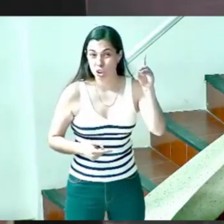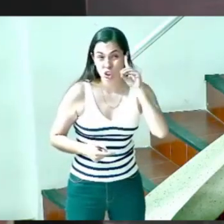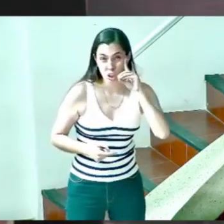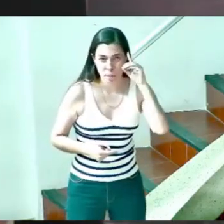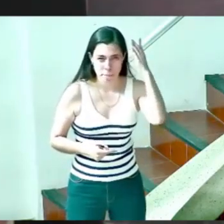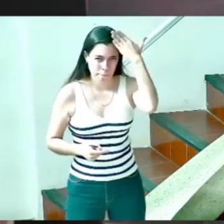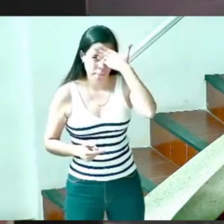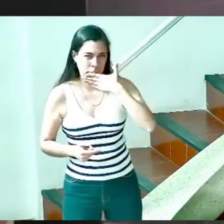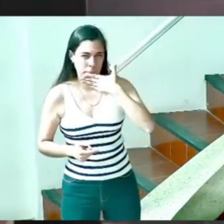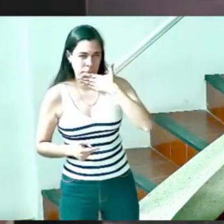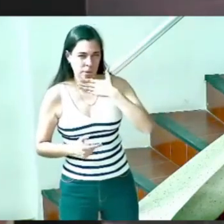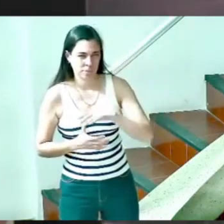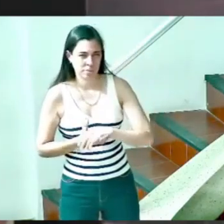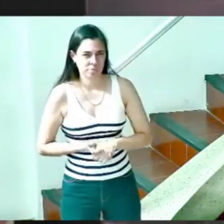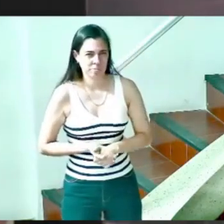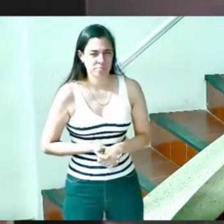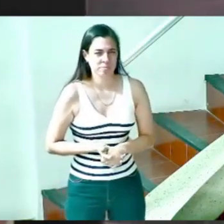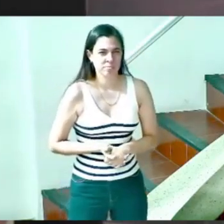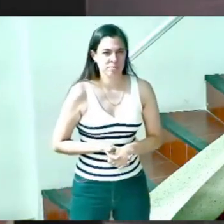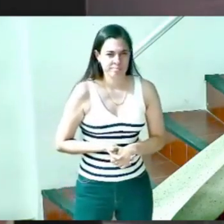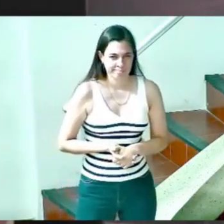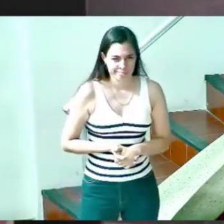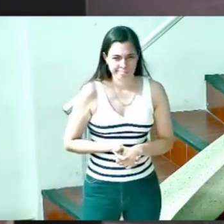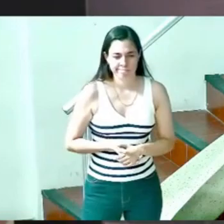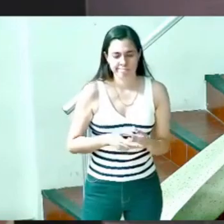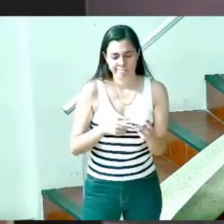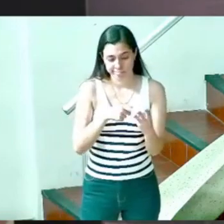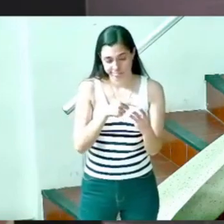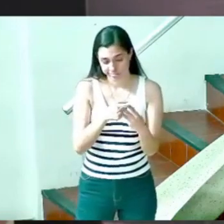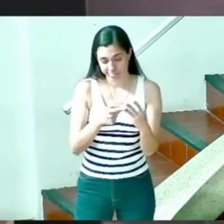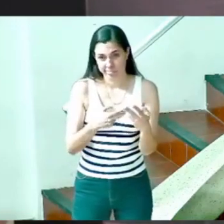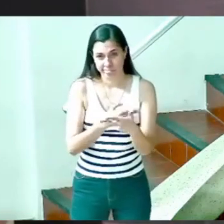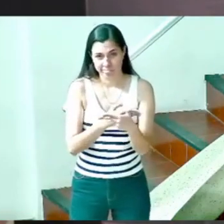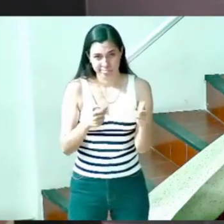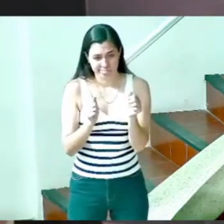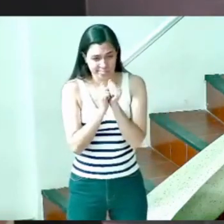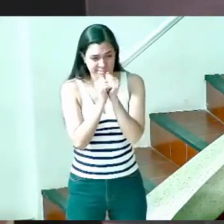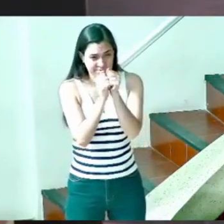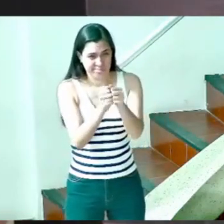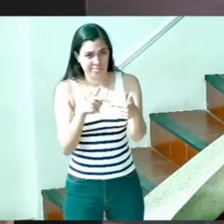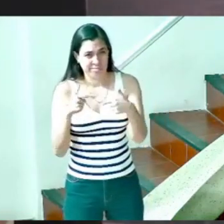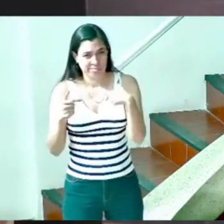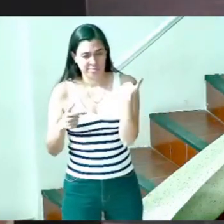por causa disso, por esta combinação desses três elementos,